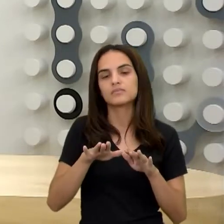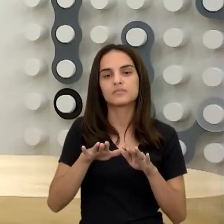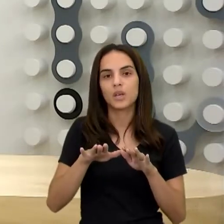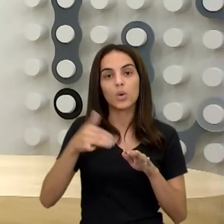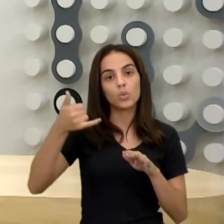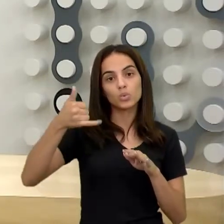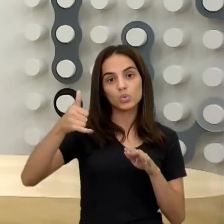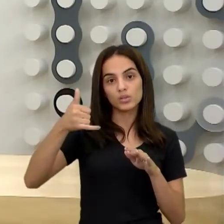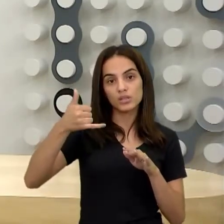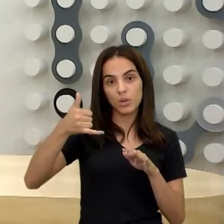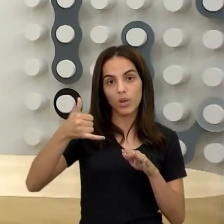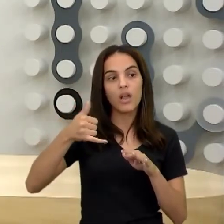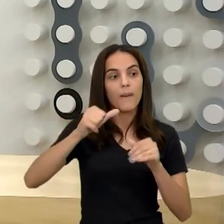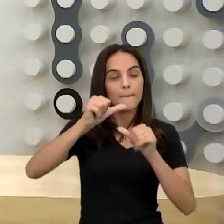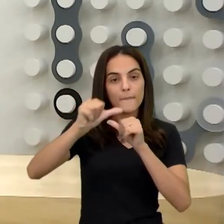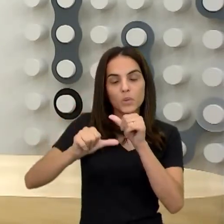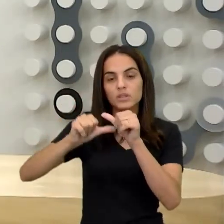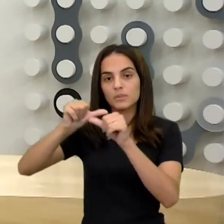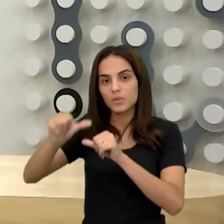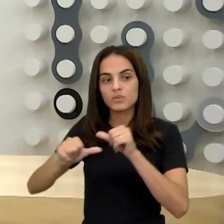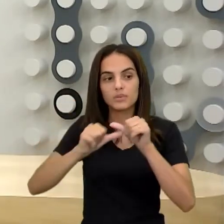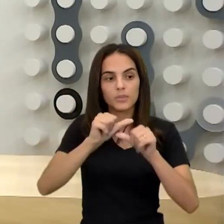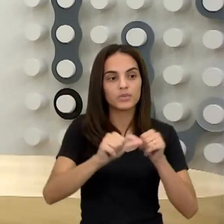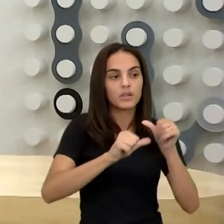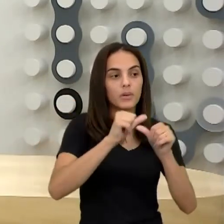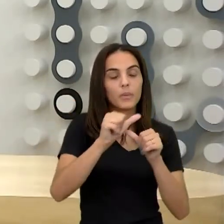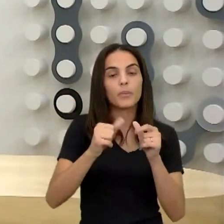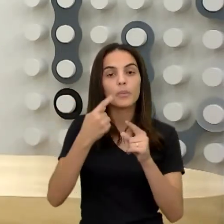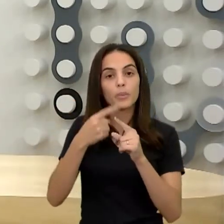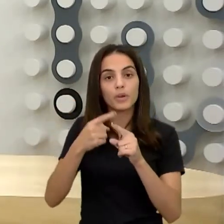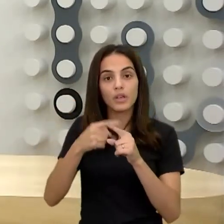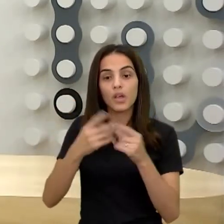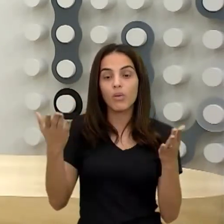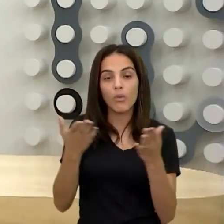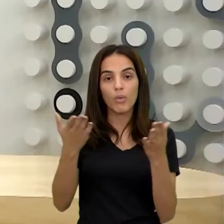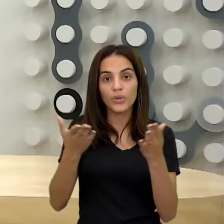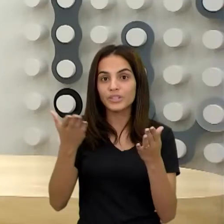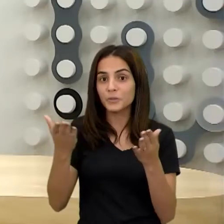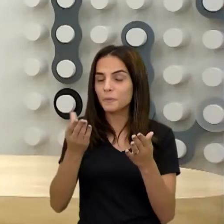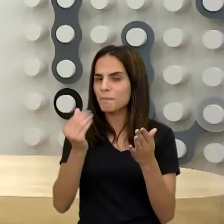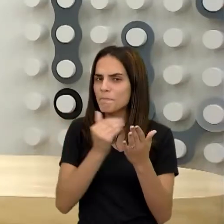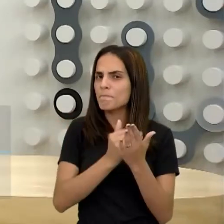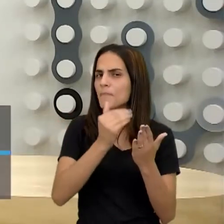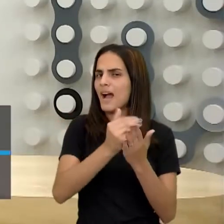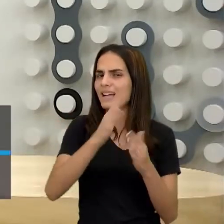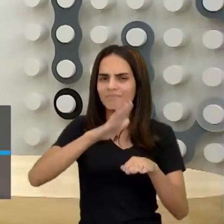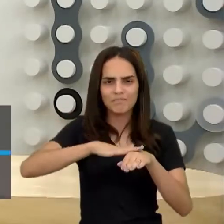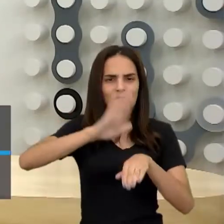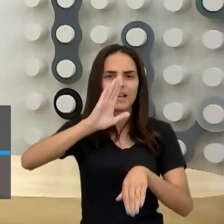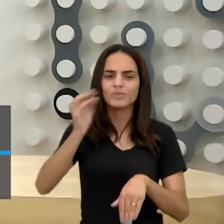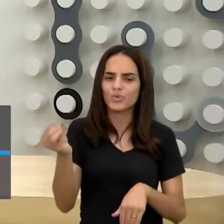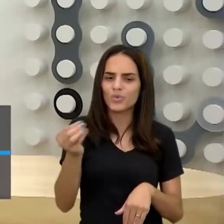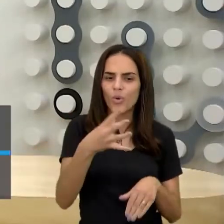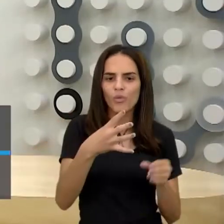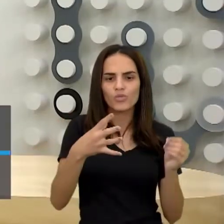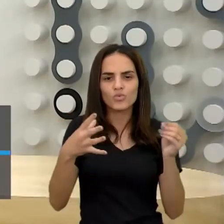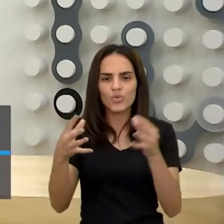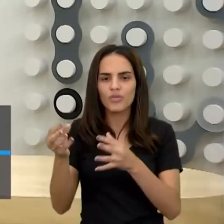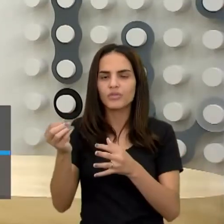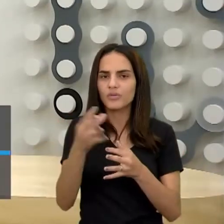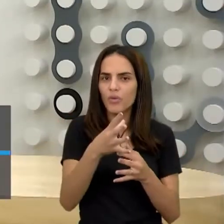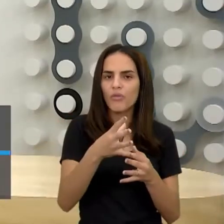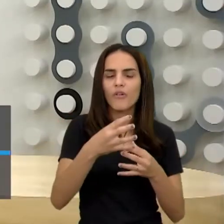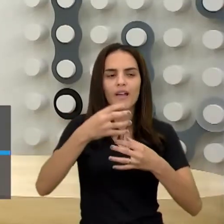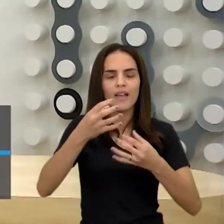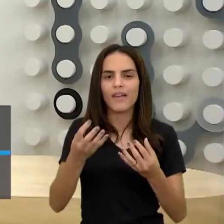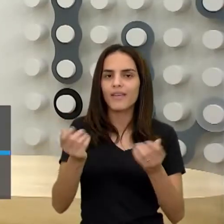os celulares vêm mudando porque hoje eles estão muito mais modernos, estão muito mais multimídias, com aplicativos que estão mais